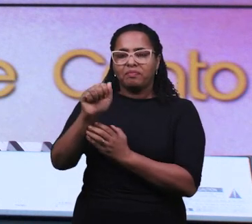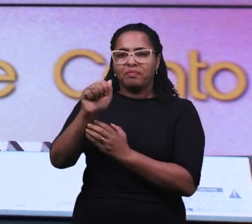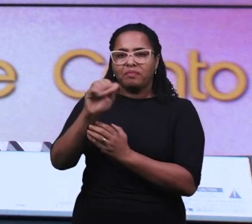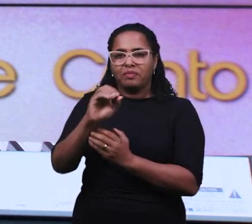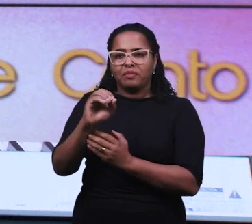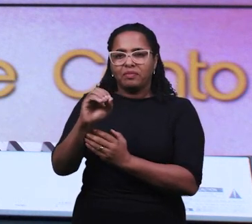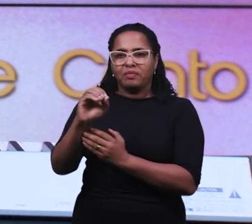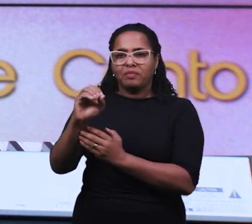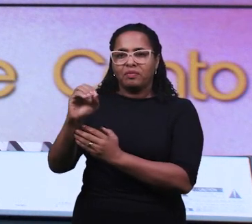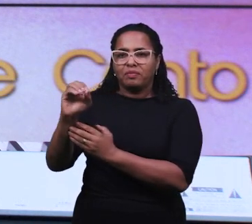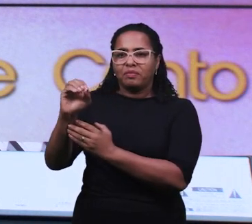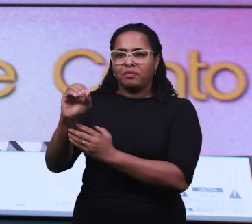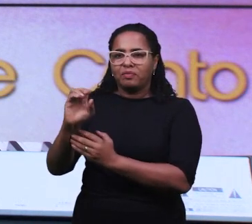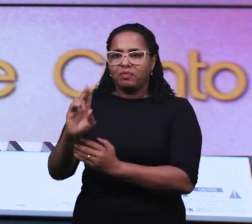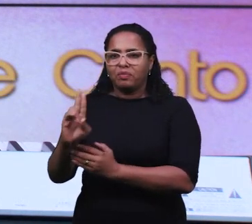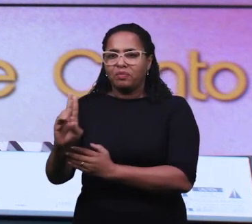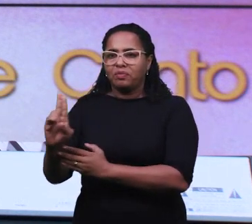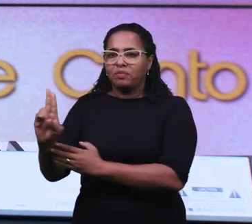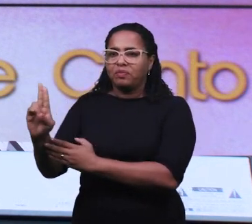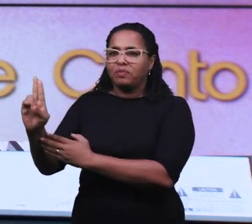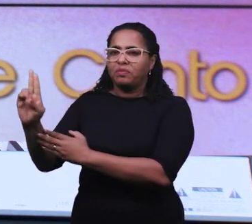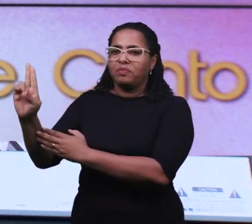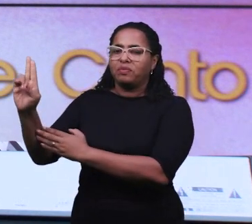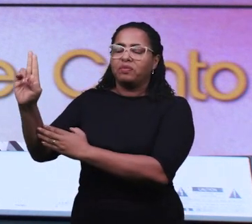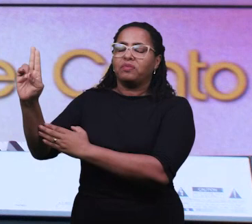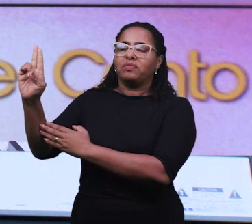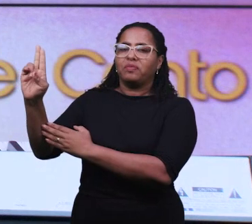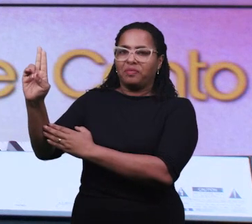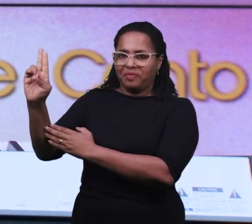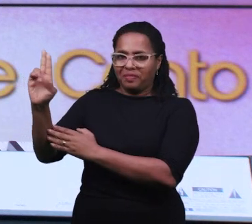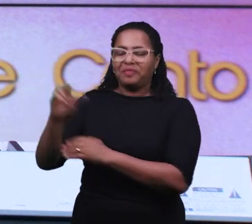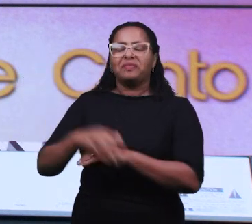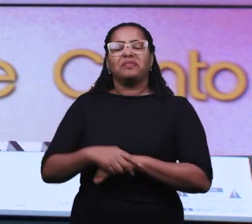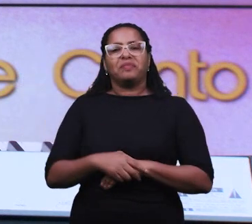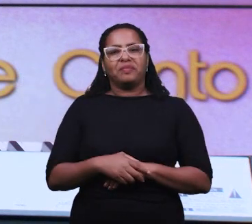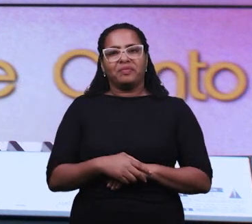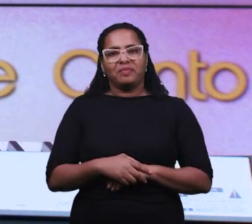E, A, O, U.